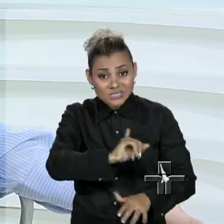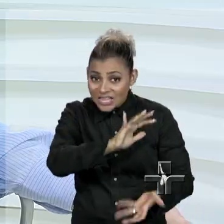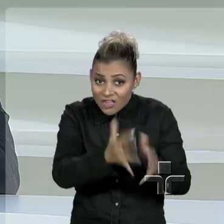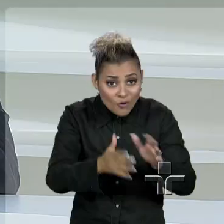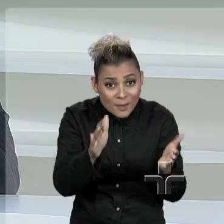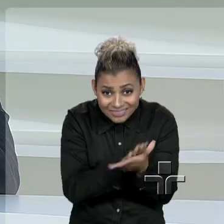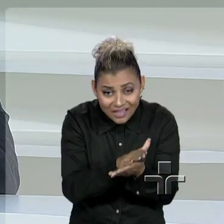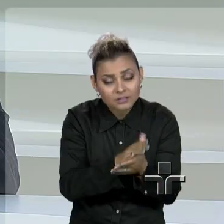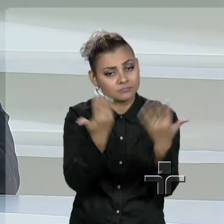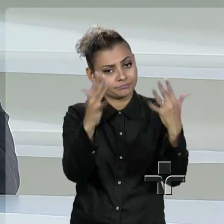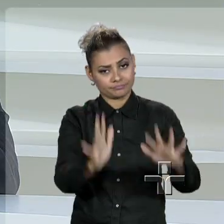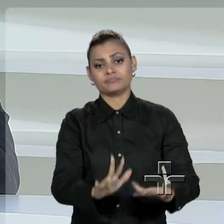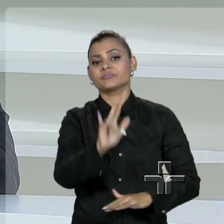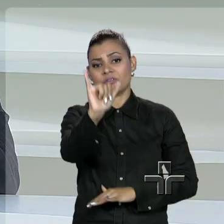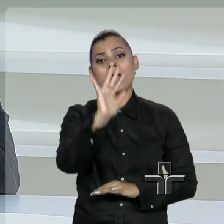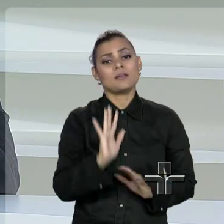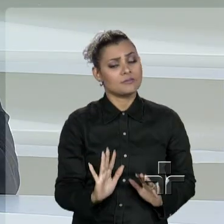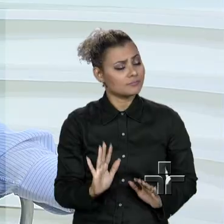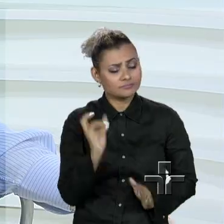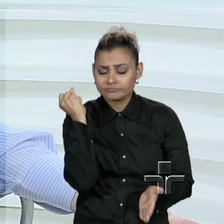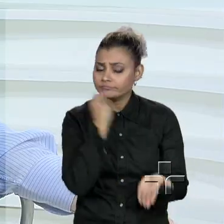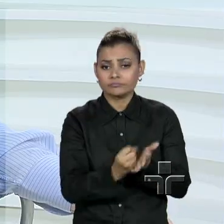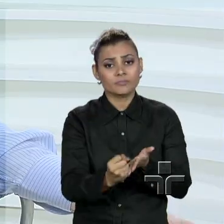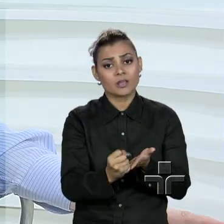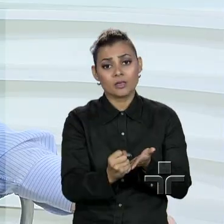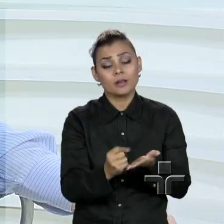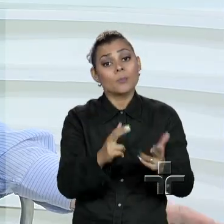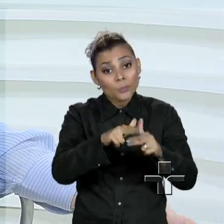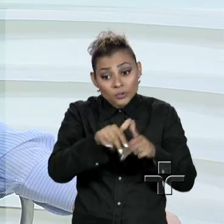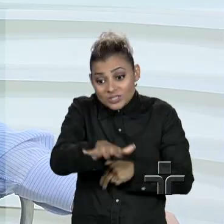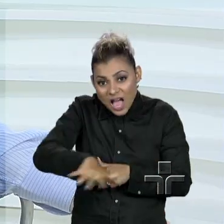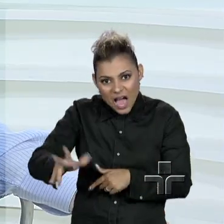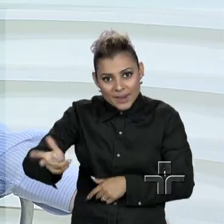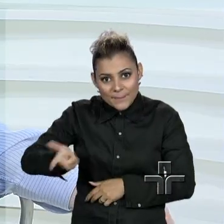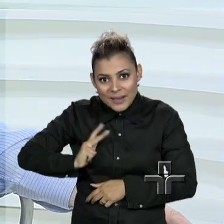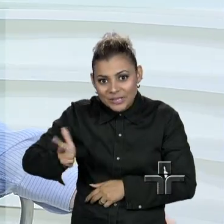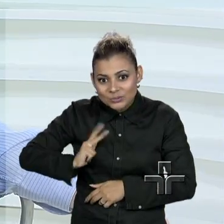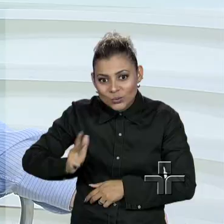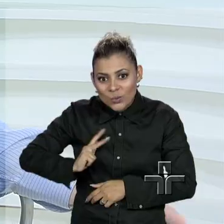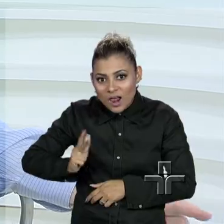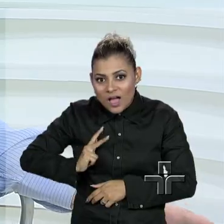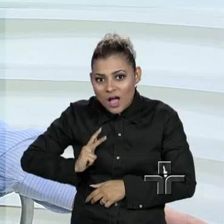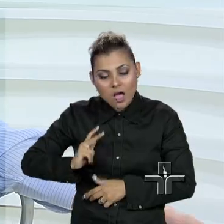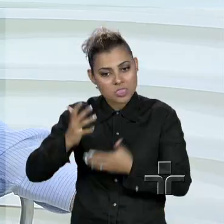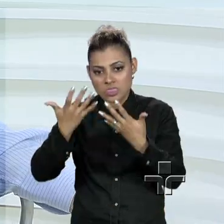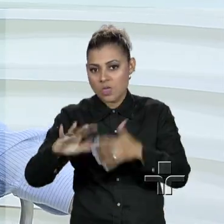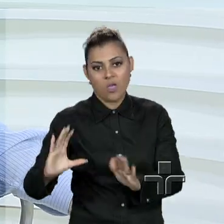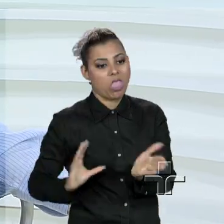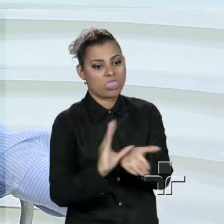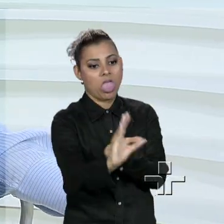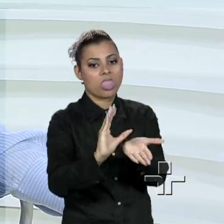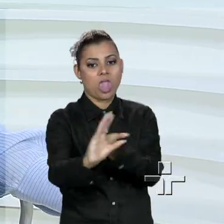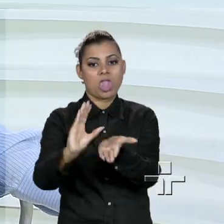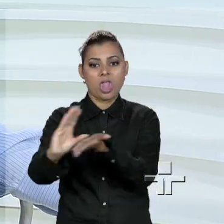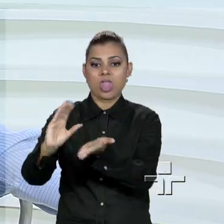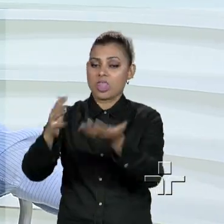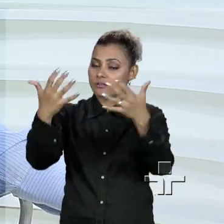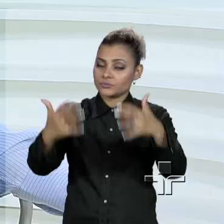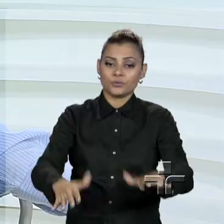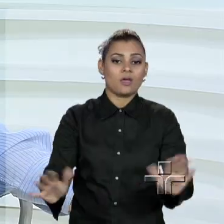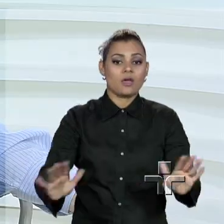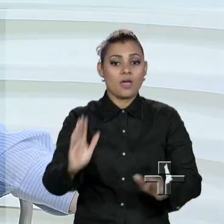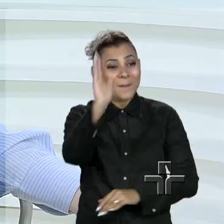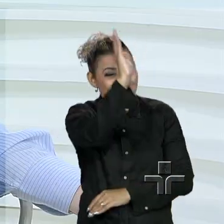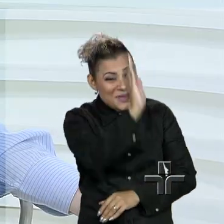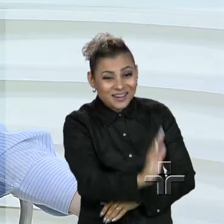reforma. Com isso, Luiz, ninguém do setor privado se dispõe a investir. O Brasil